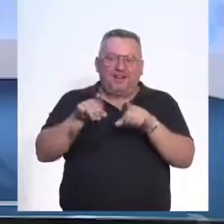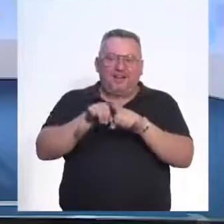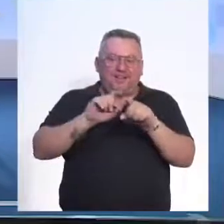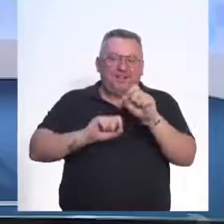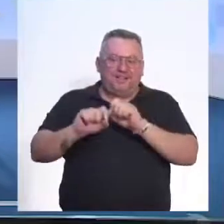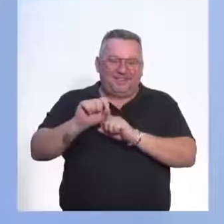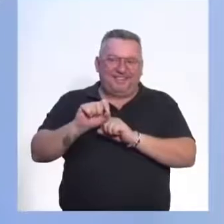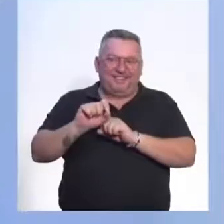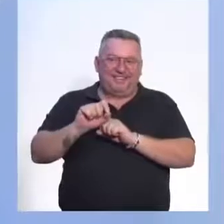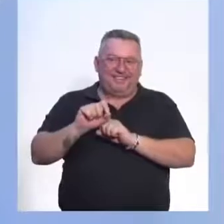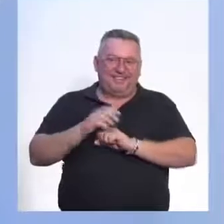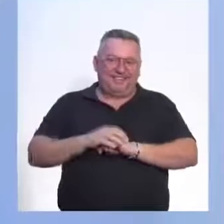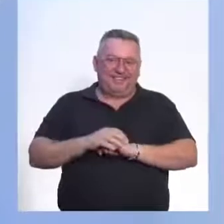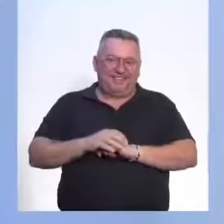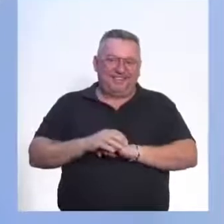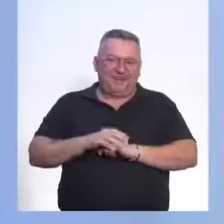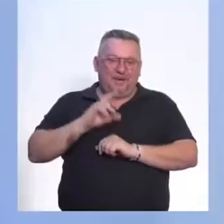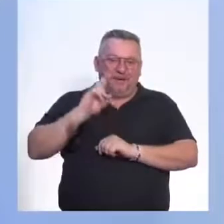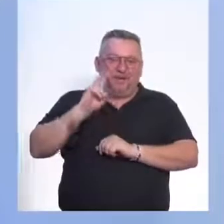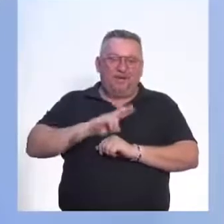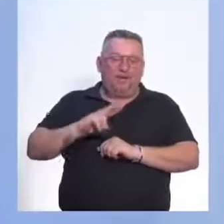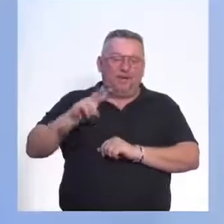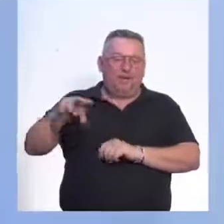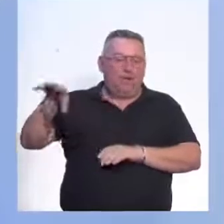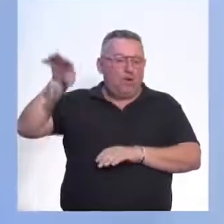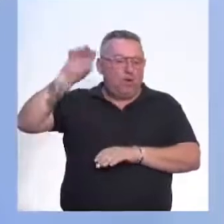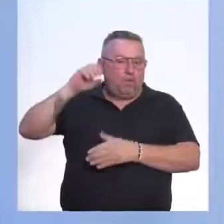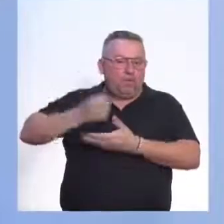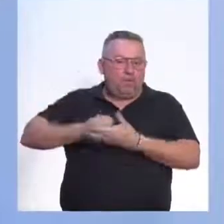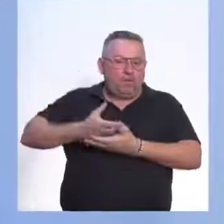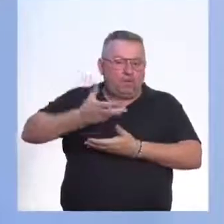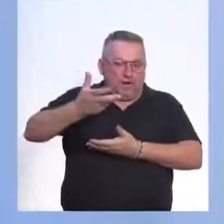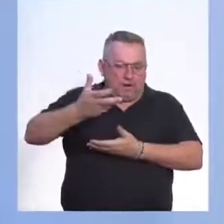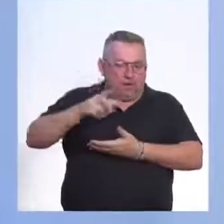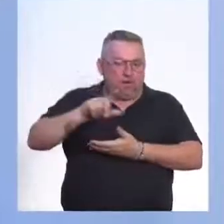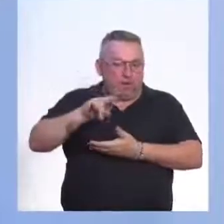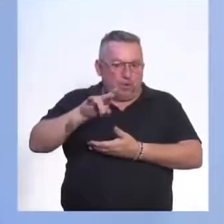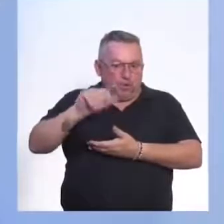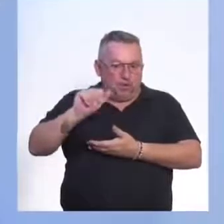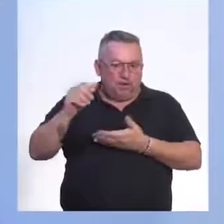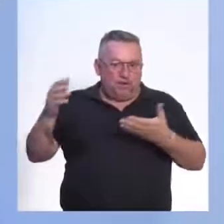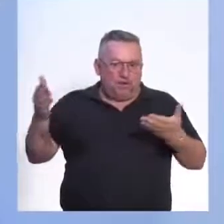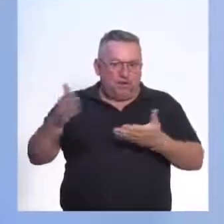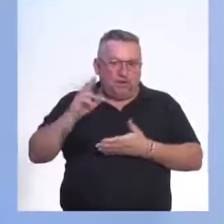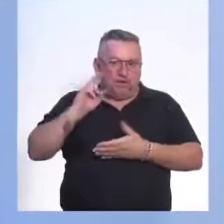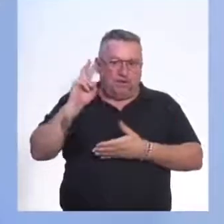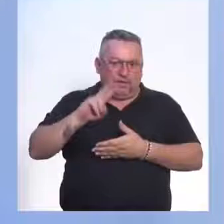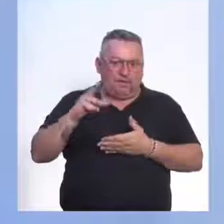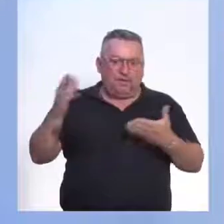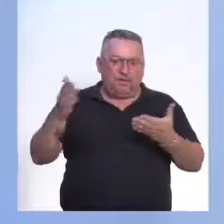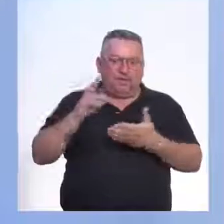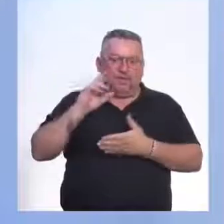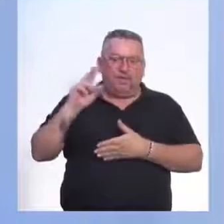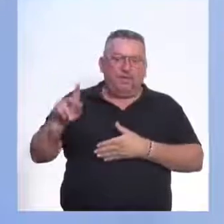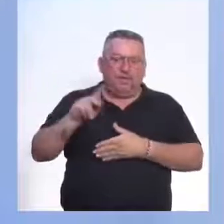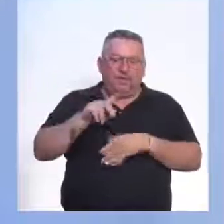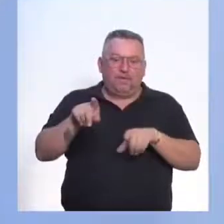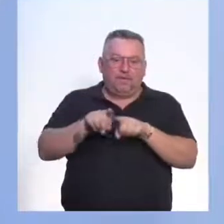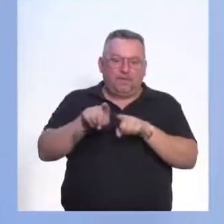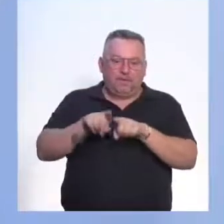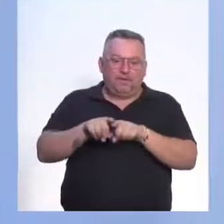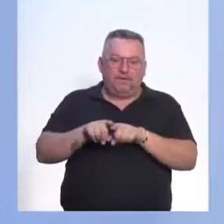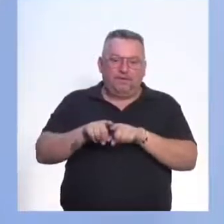Eu amei ouvir o áudio aqui, o podcast do aluno Lucas. Bom, já que nós ouvimos um aluno, acho que está na hora de ouvir um professor. O que você